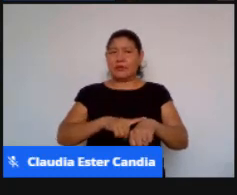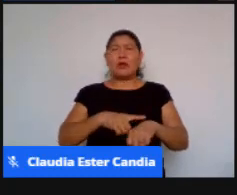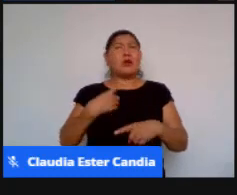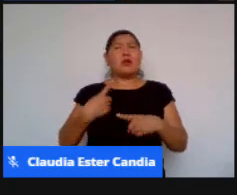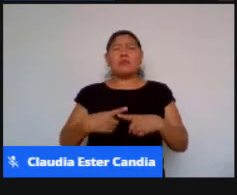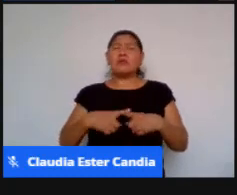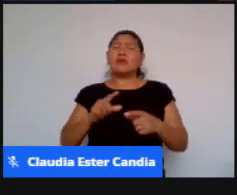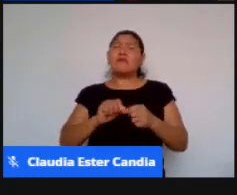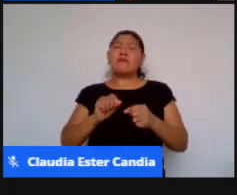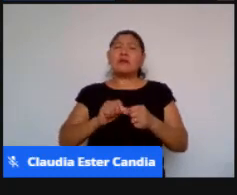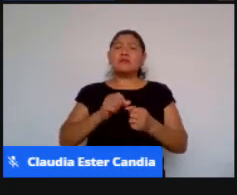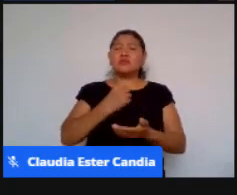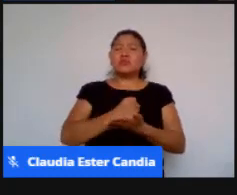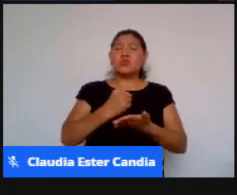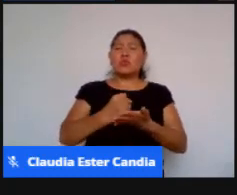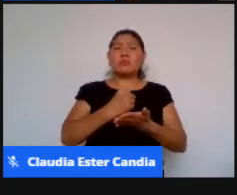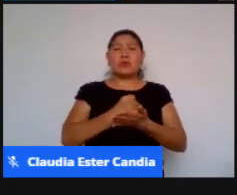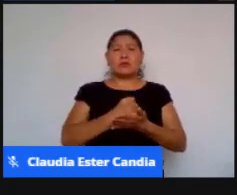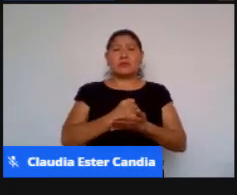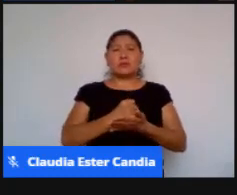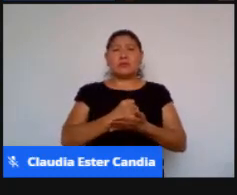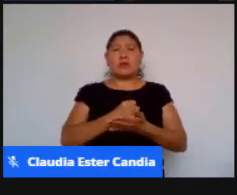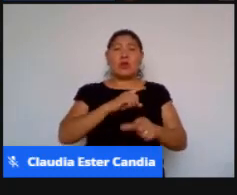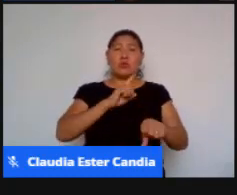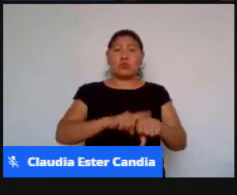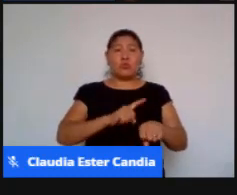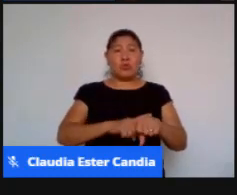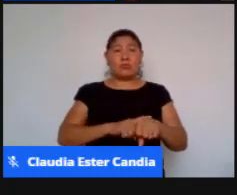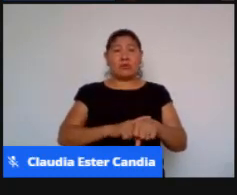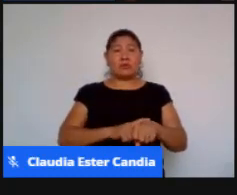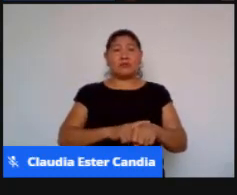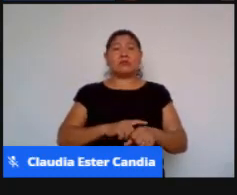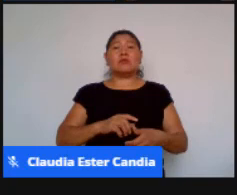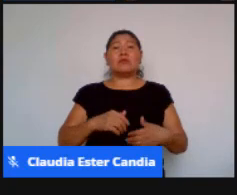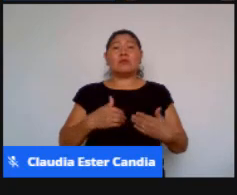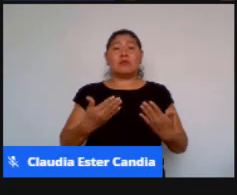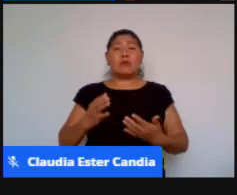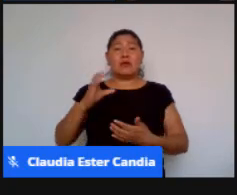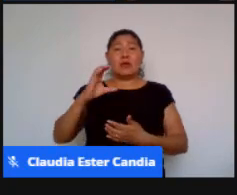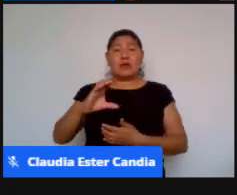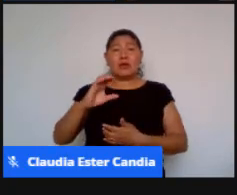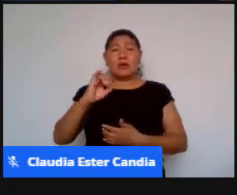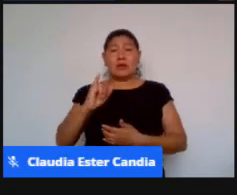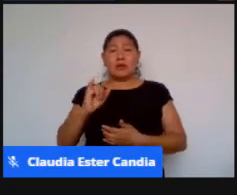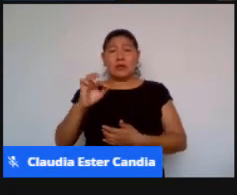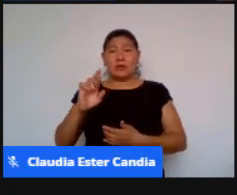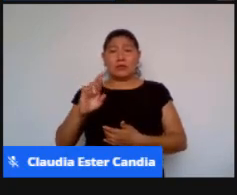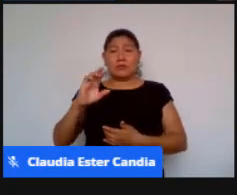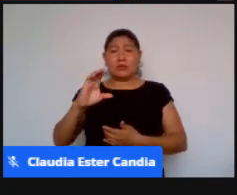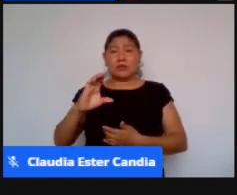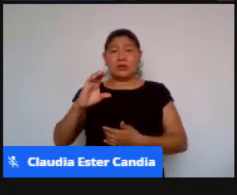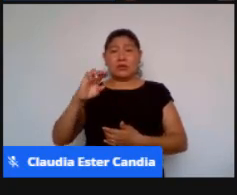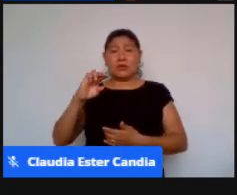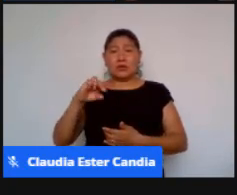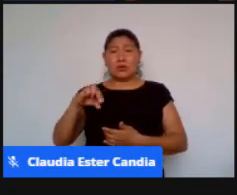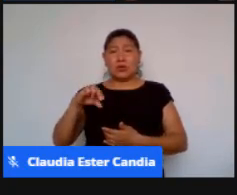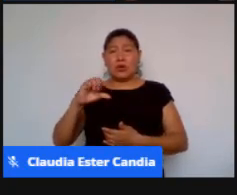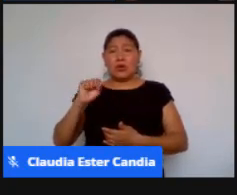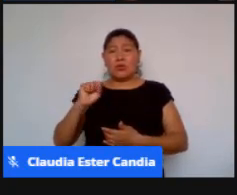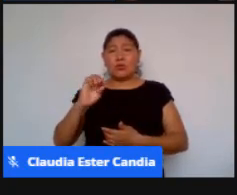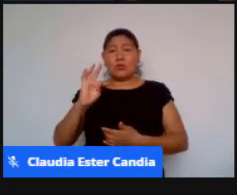as escolas, elas fizeram essa solicitação, observando, né, o ano